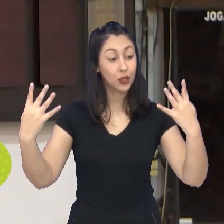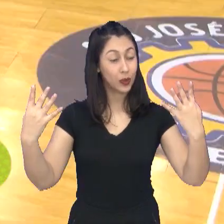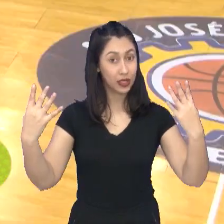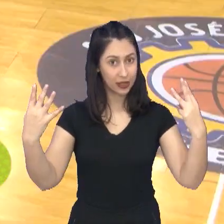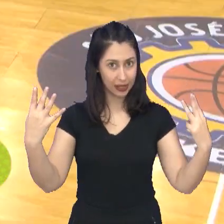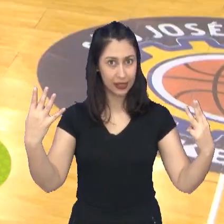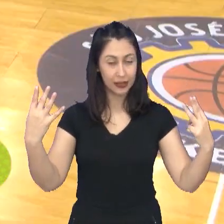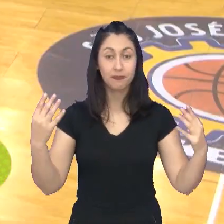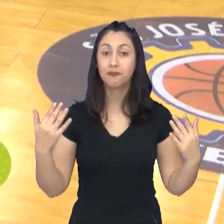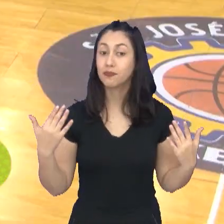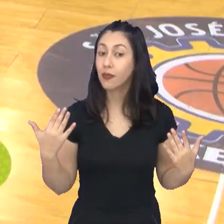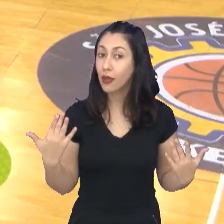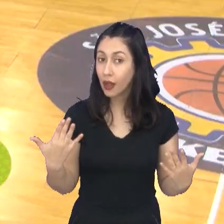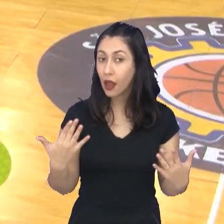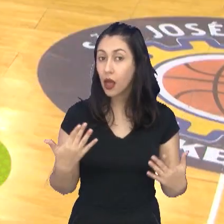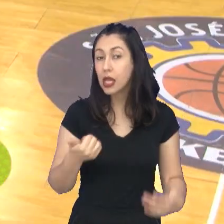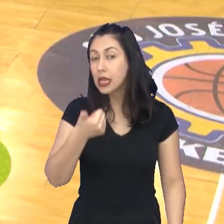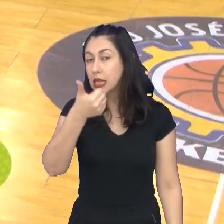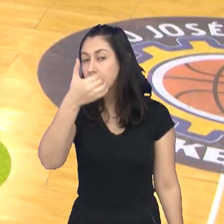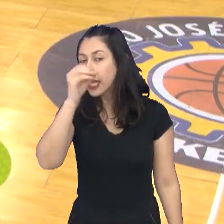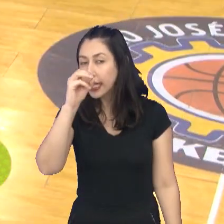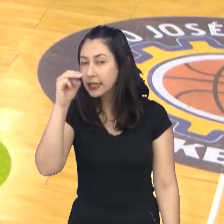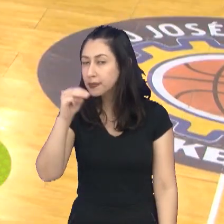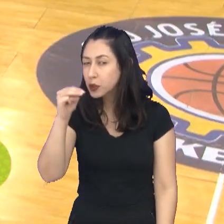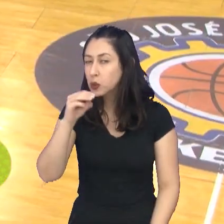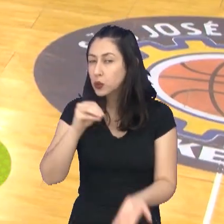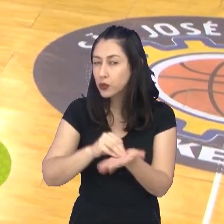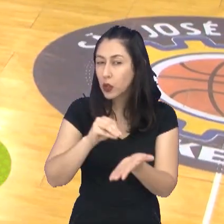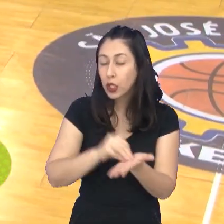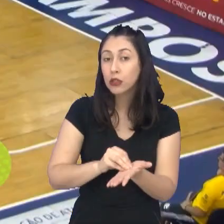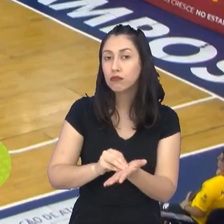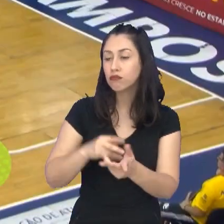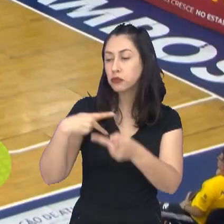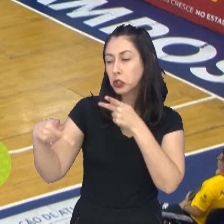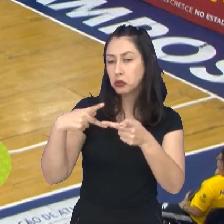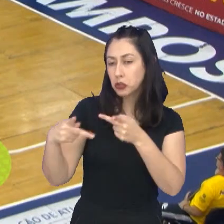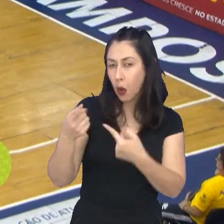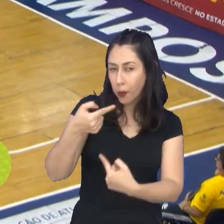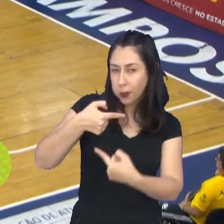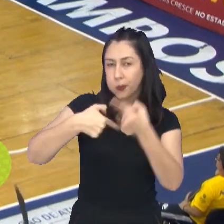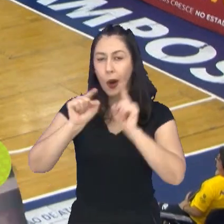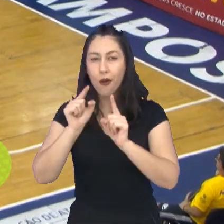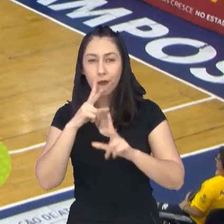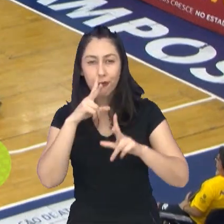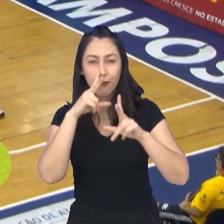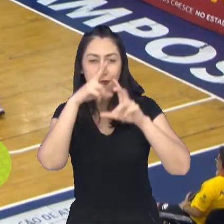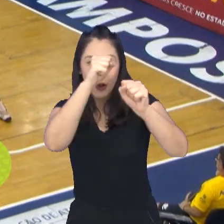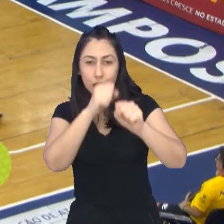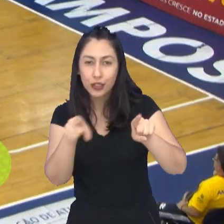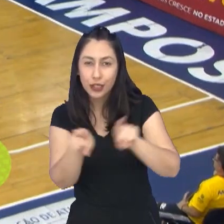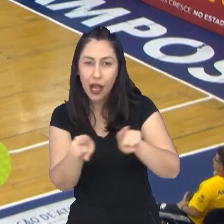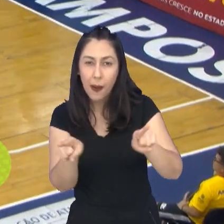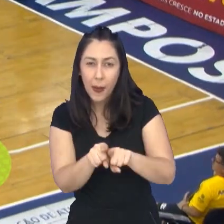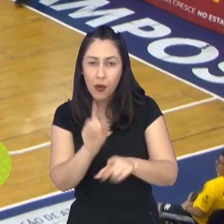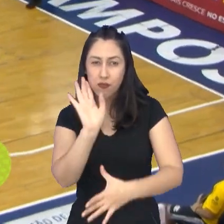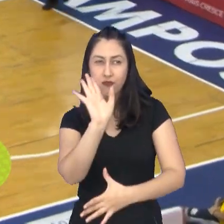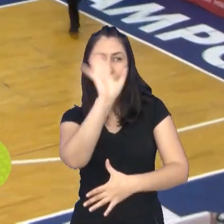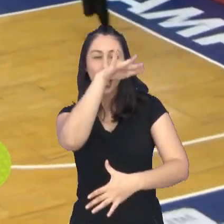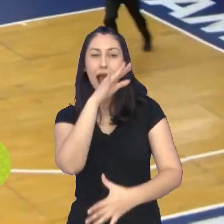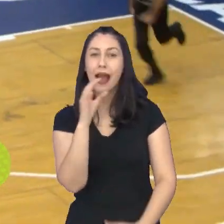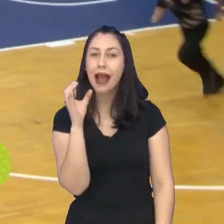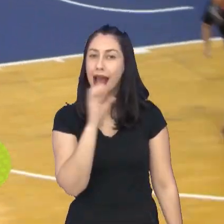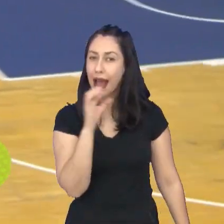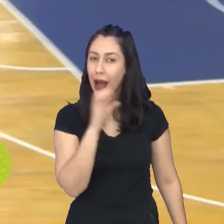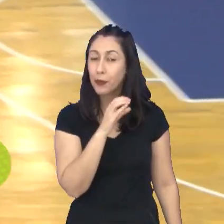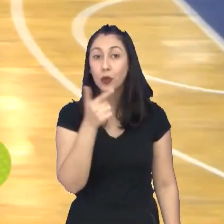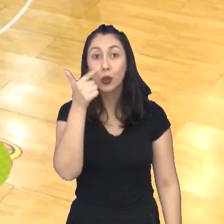44-43. Para os últimos 10 minutos, o São José voltou melhor. Forte na defesa e com rápidas transições, abriu 9